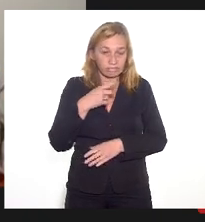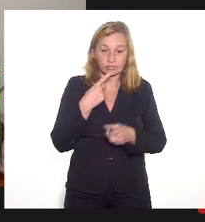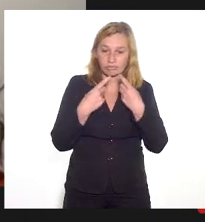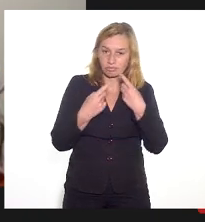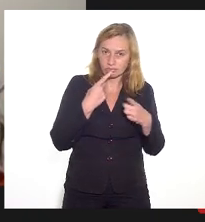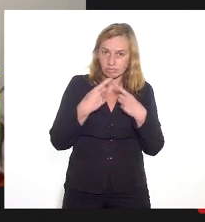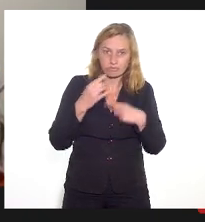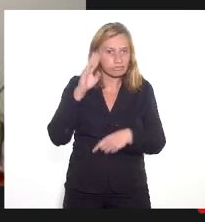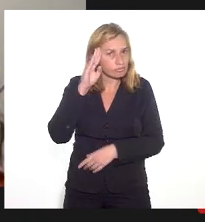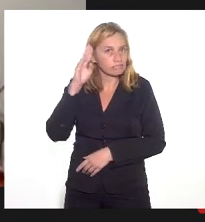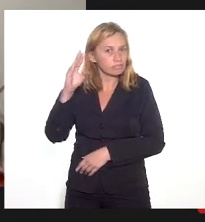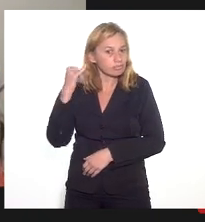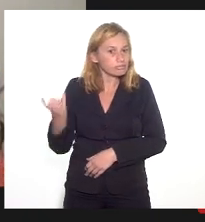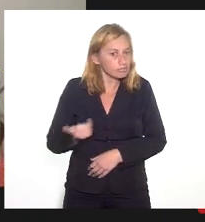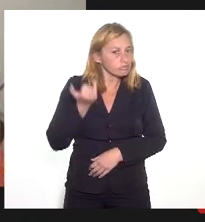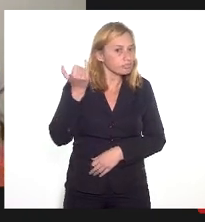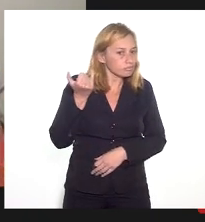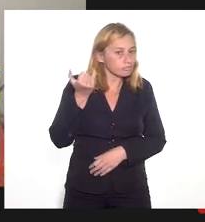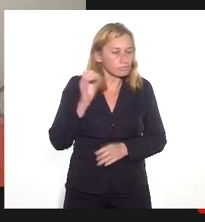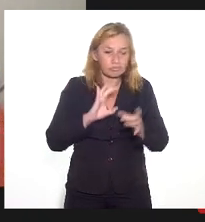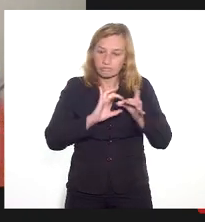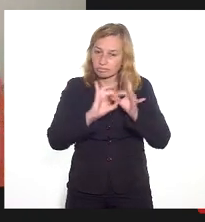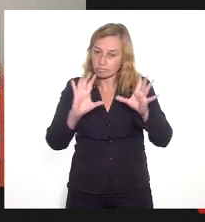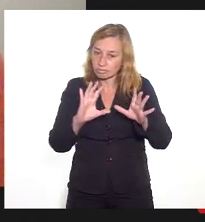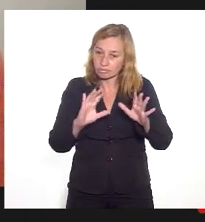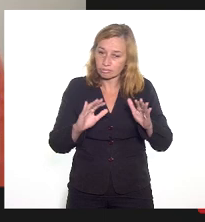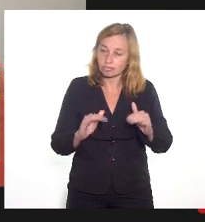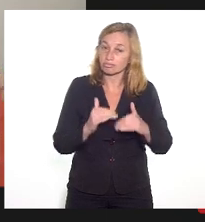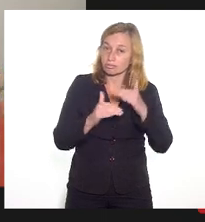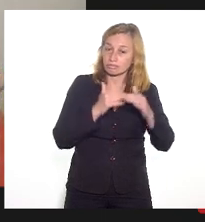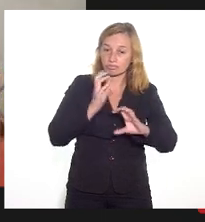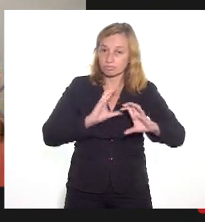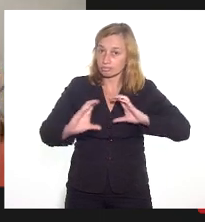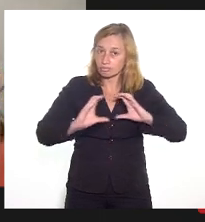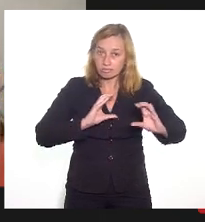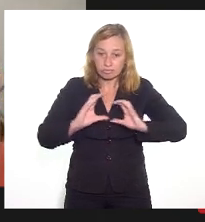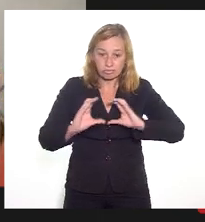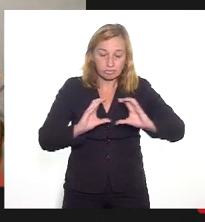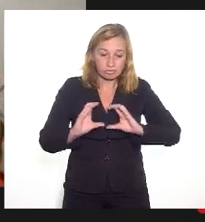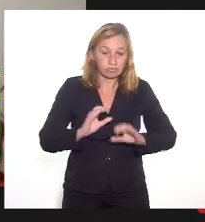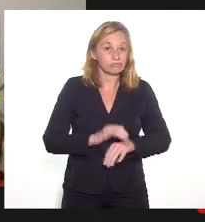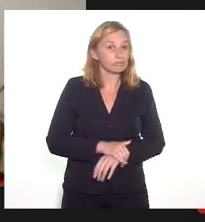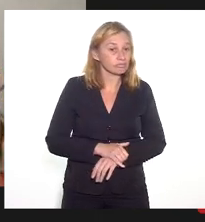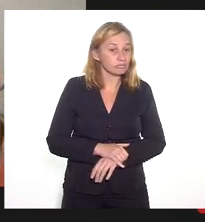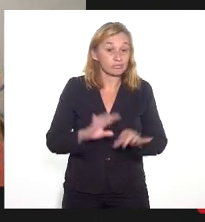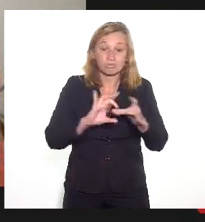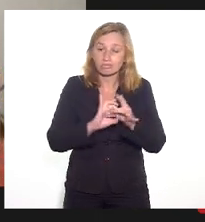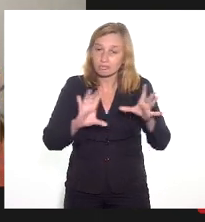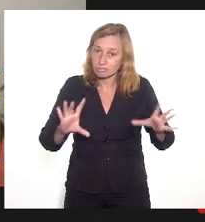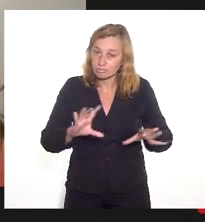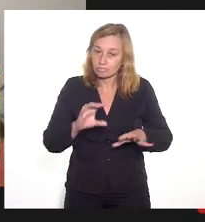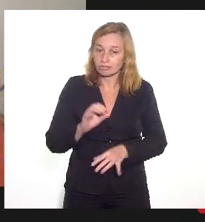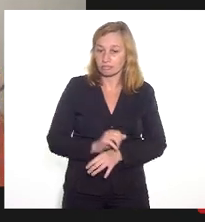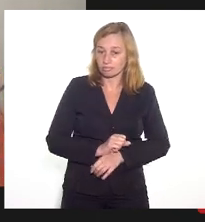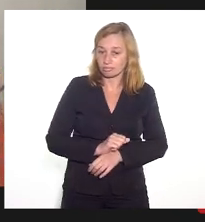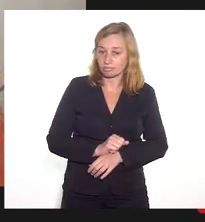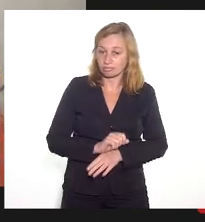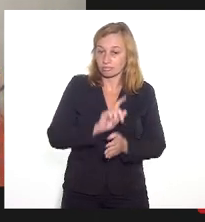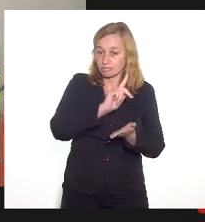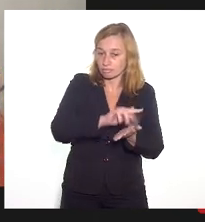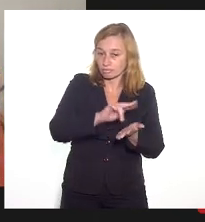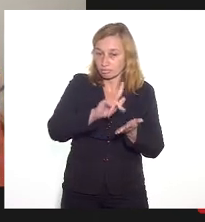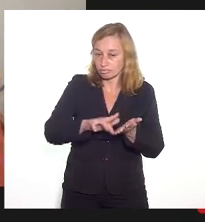tão fundamental e importante de democratização dos meios de comunicação, ou seja, democratizar a